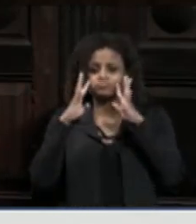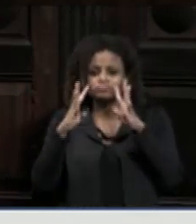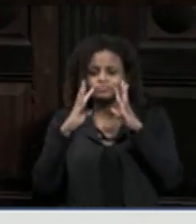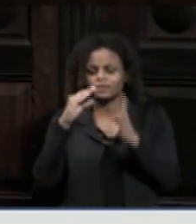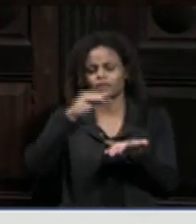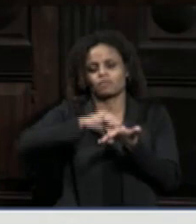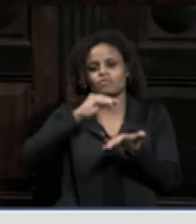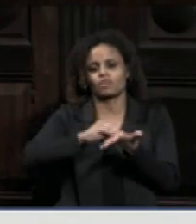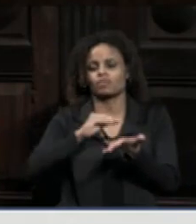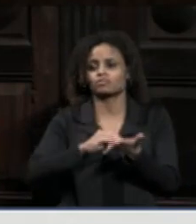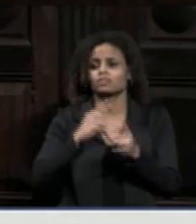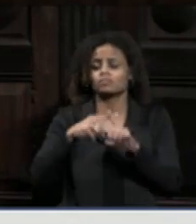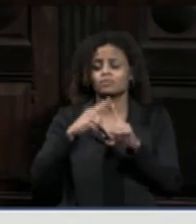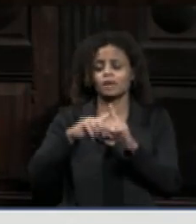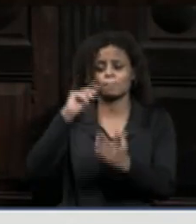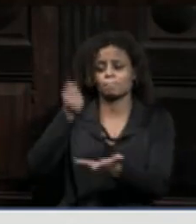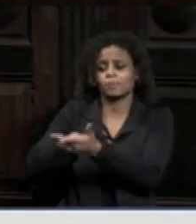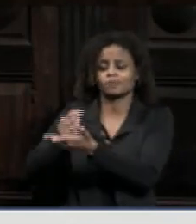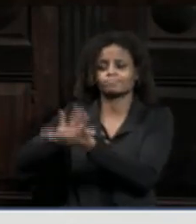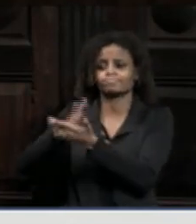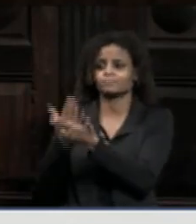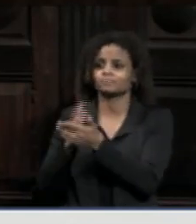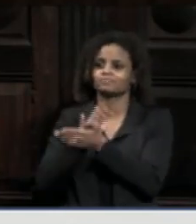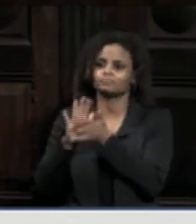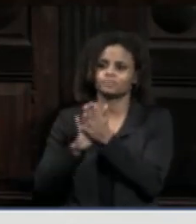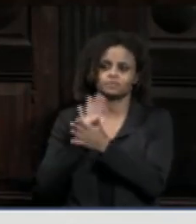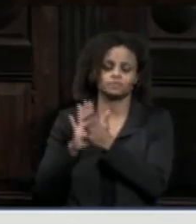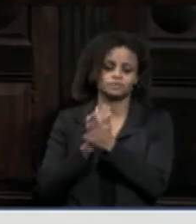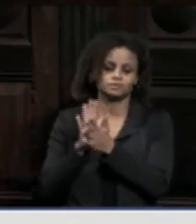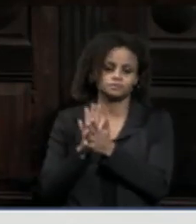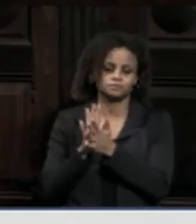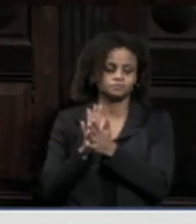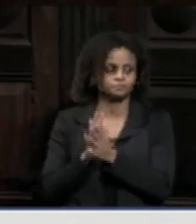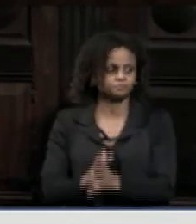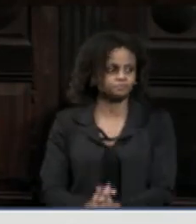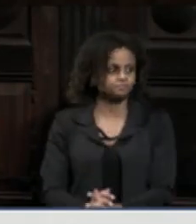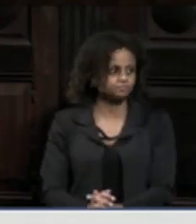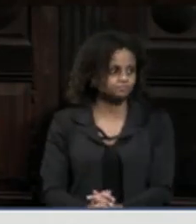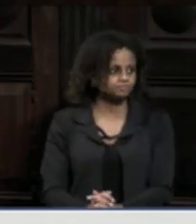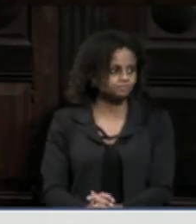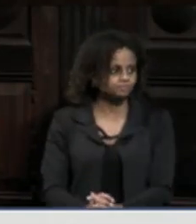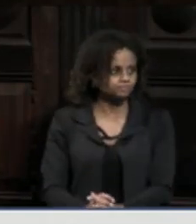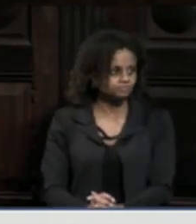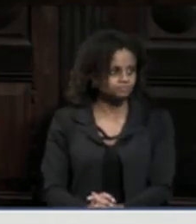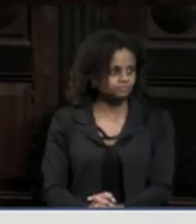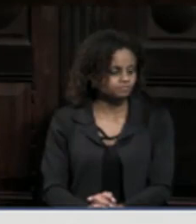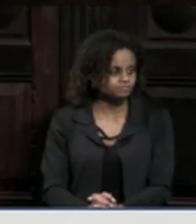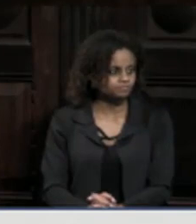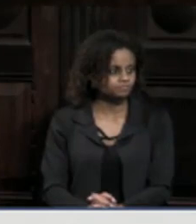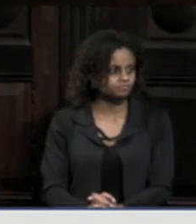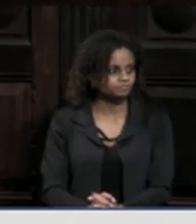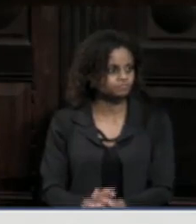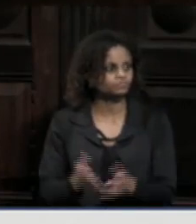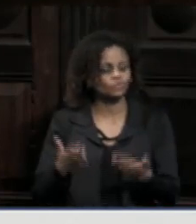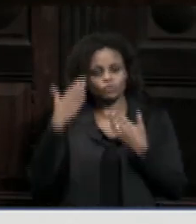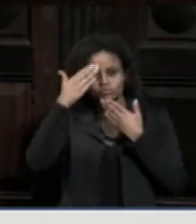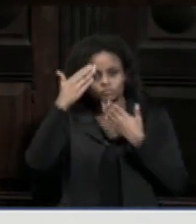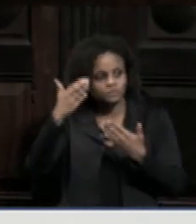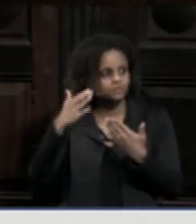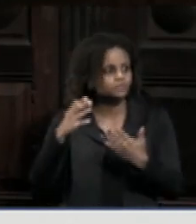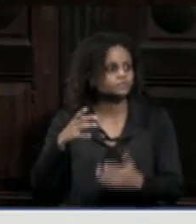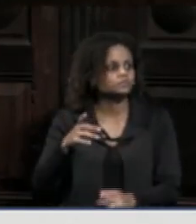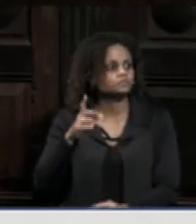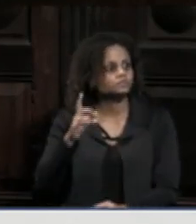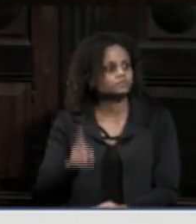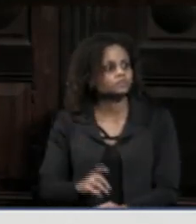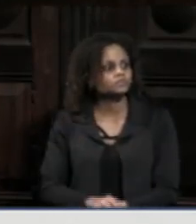SEDUC em relação ao pagamento dos salários dos intérpretes e das intérpretes de Libras no âmbito da SEDUC. Muito obrigado, era o depoimento que